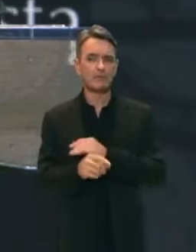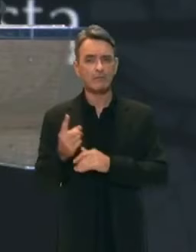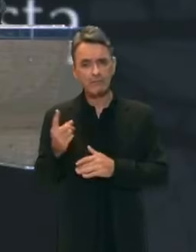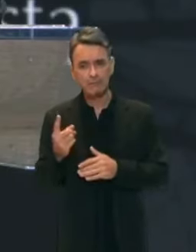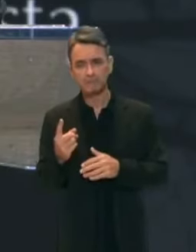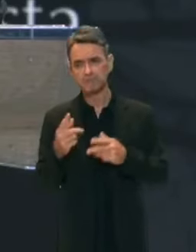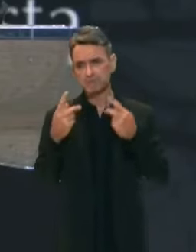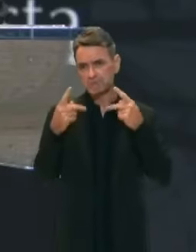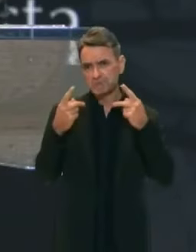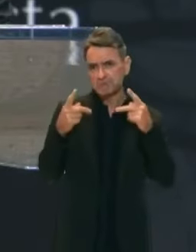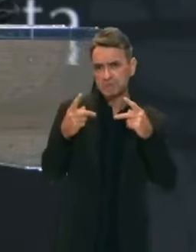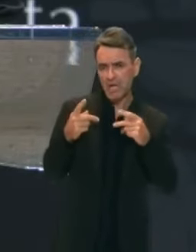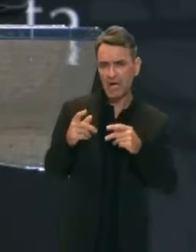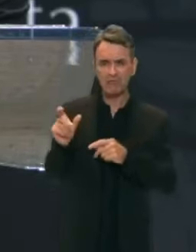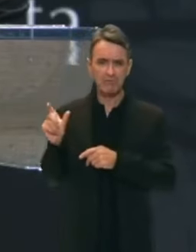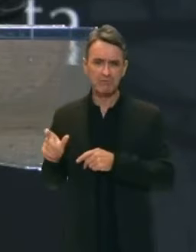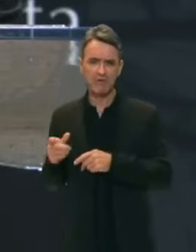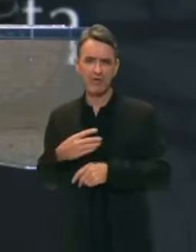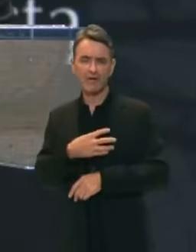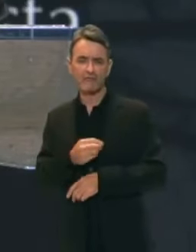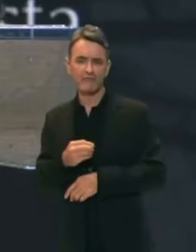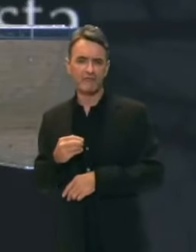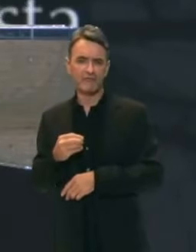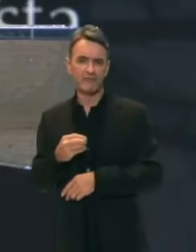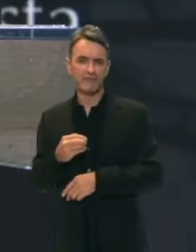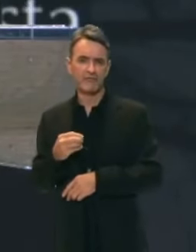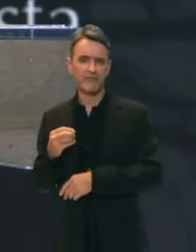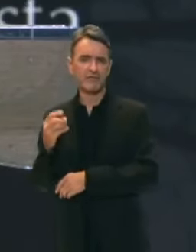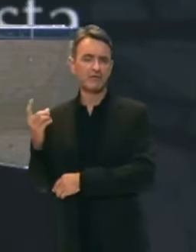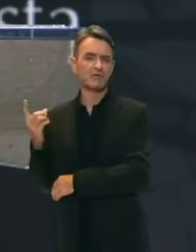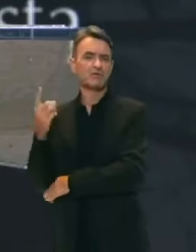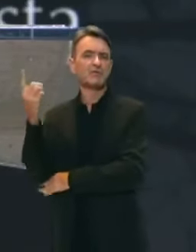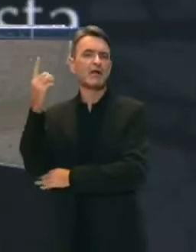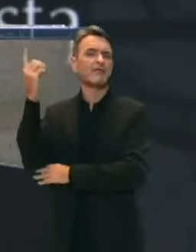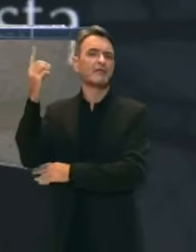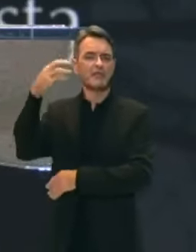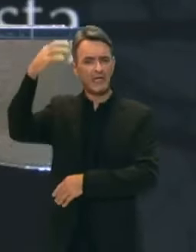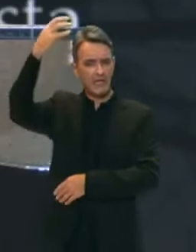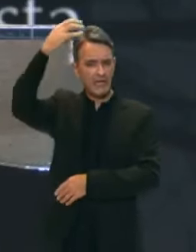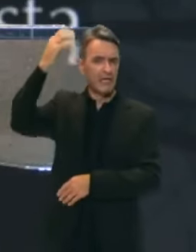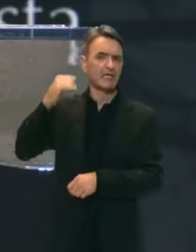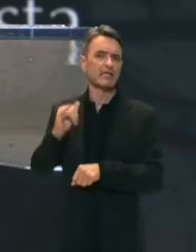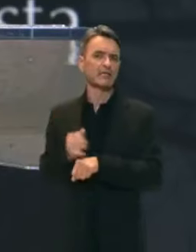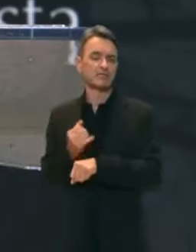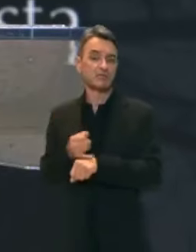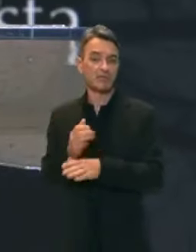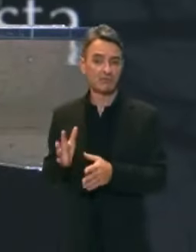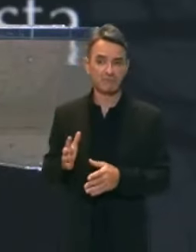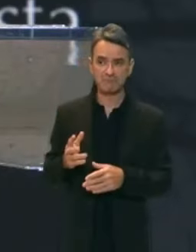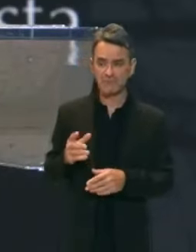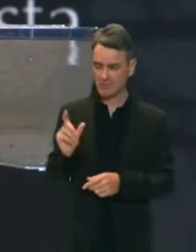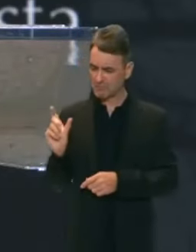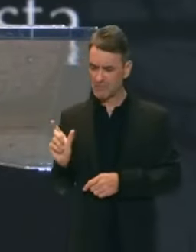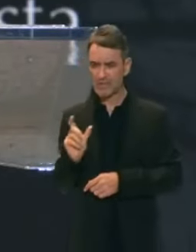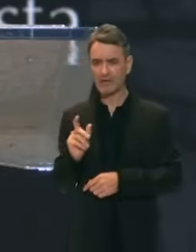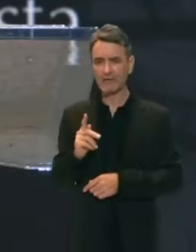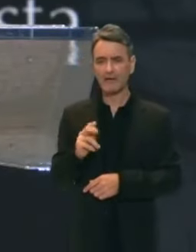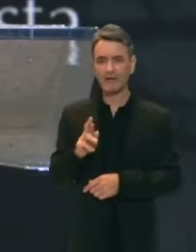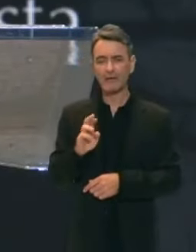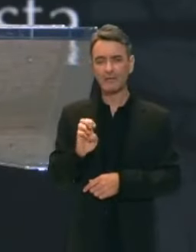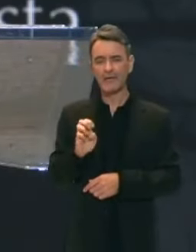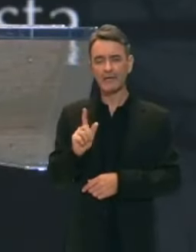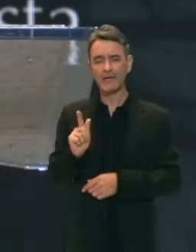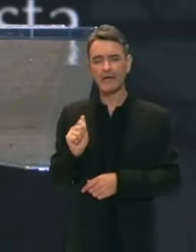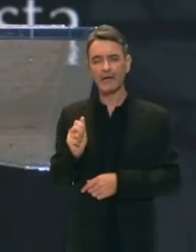do pregador, filho de Davi, rei de Jerusalém. Essa palavra, pregador, ela é uma